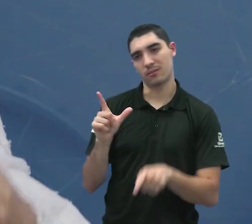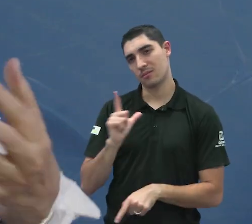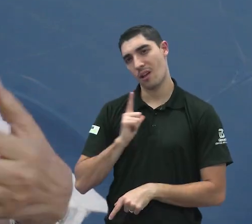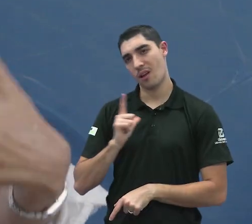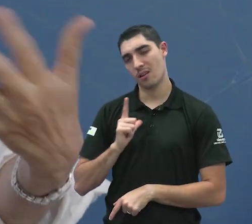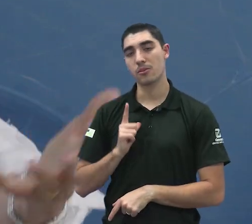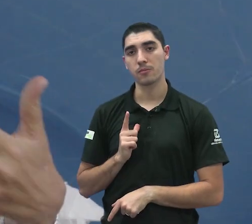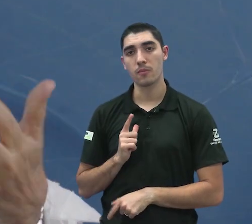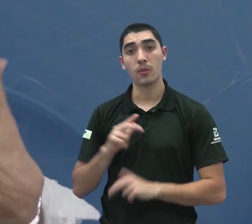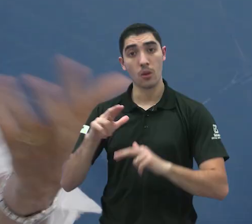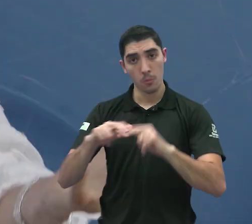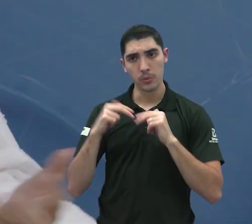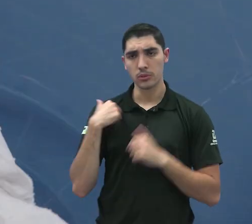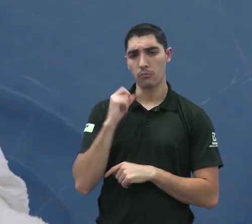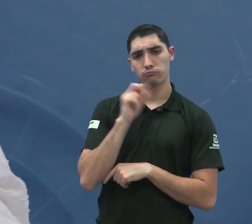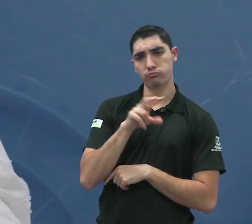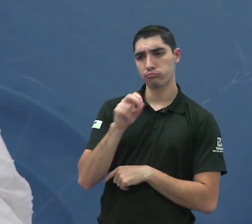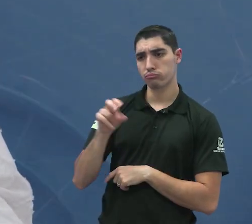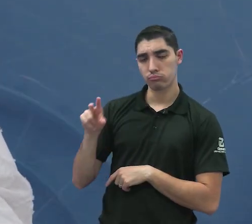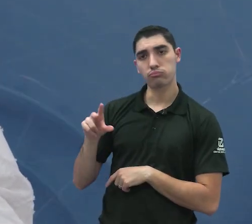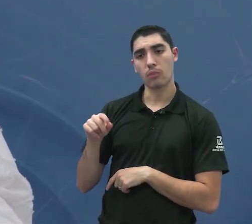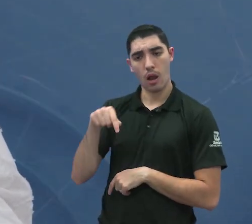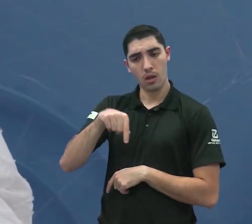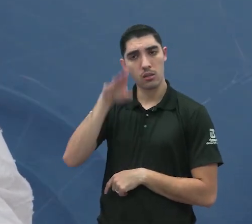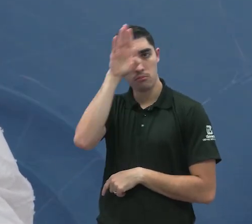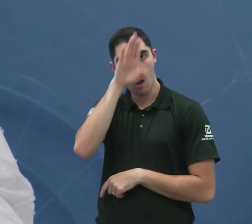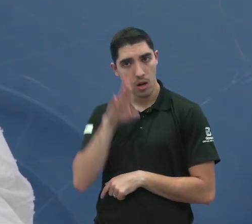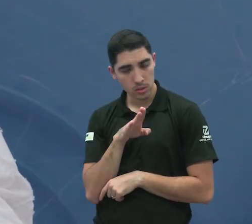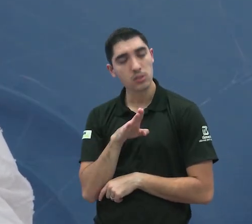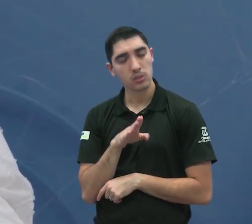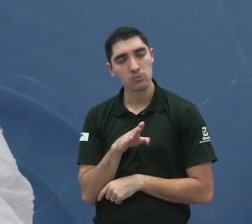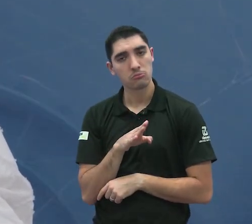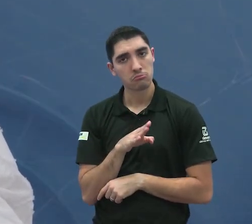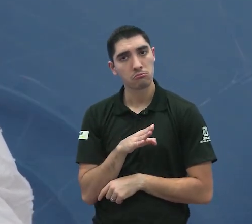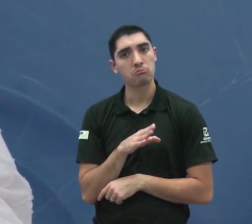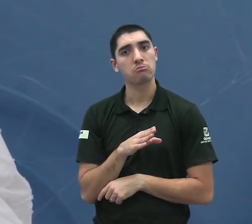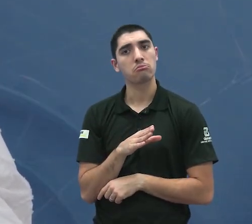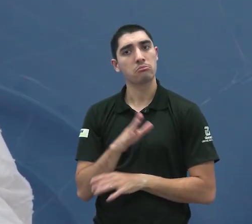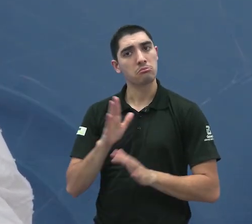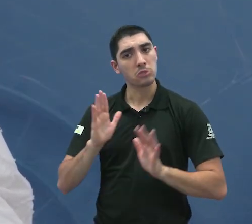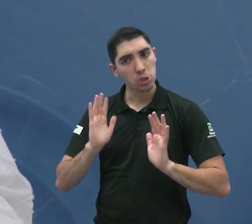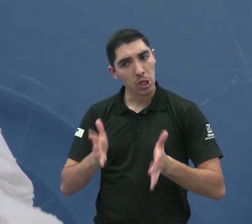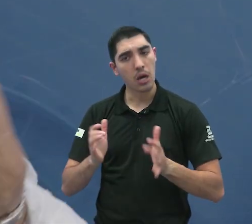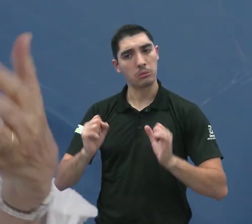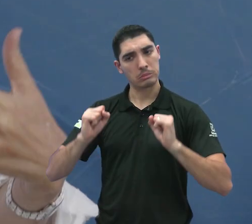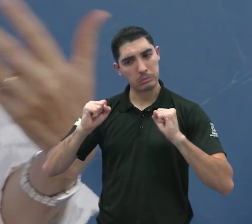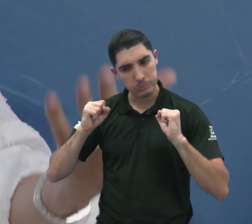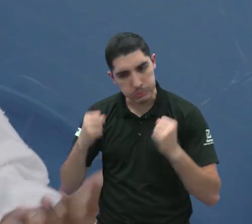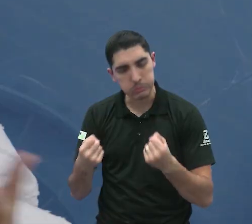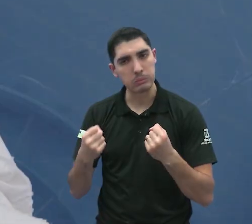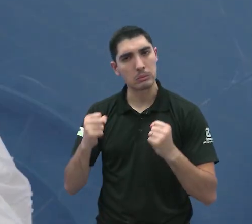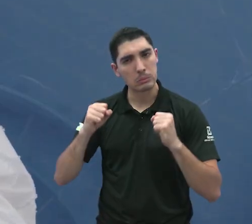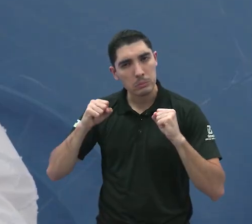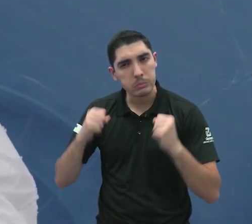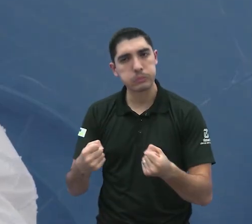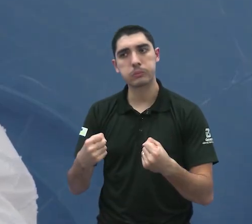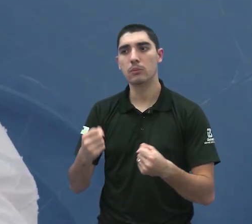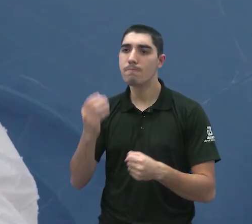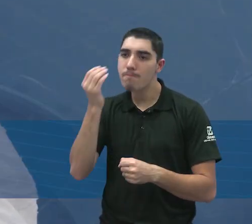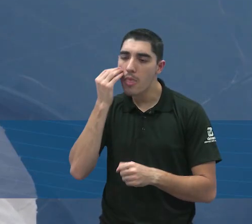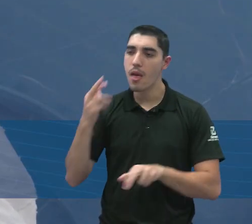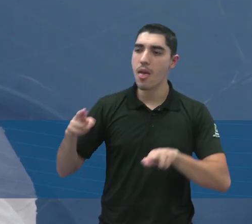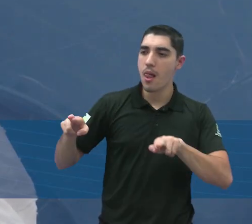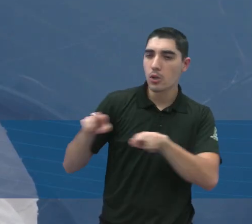pelas situações, pelas conjunturas, né, que o Brasil vem fazendo vem desenvolvendo esse tipo de relação, não é,